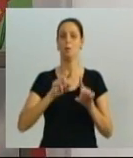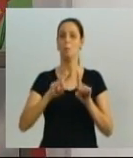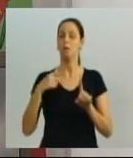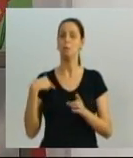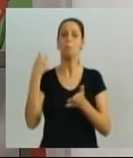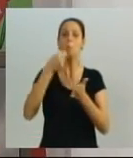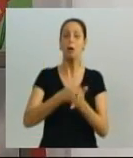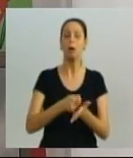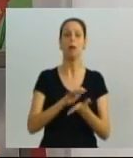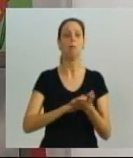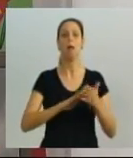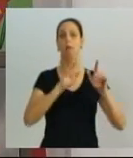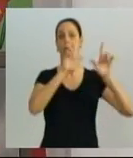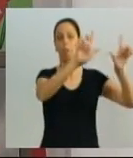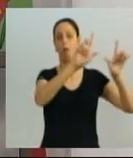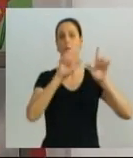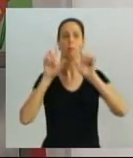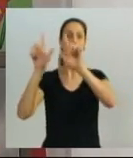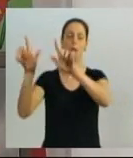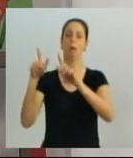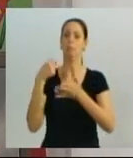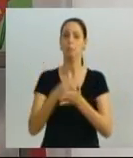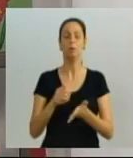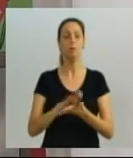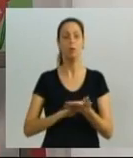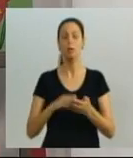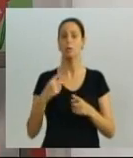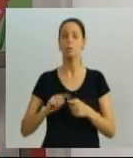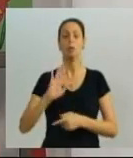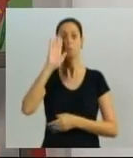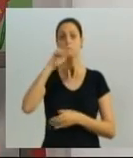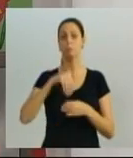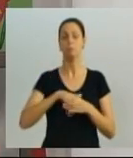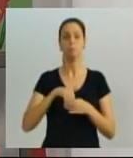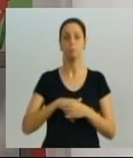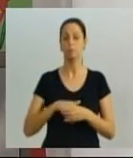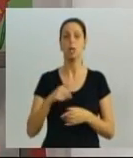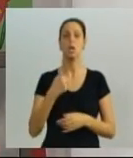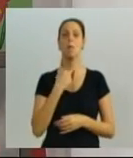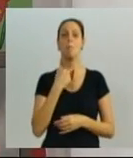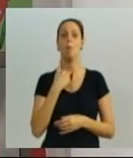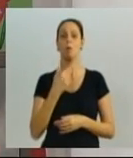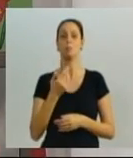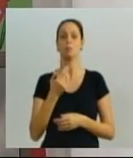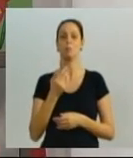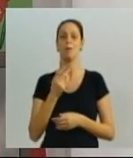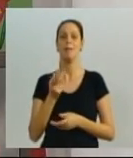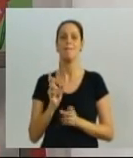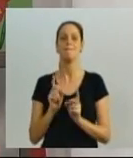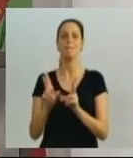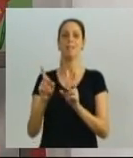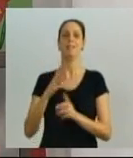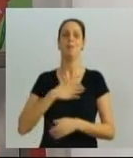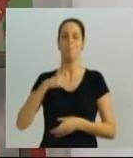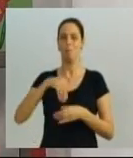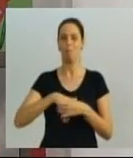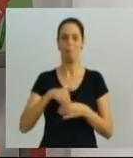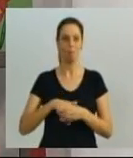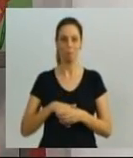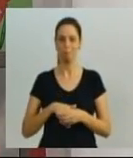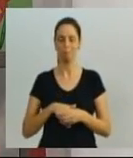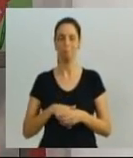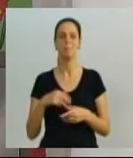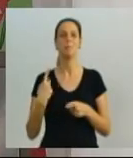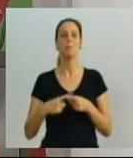Jamais iria pagar uma placa. Por quê? Se o candidato se vende por uma placa, ele não vota no candidato. Vai vir um outro candidato e